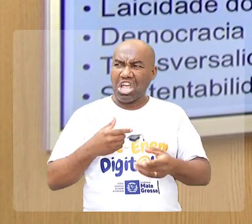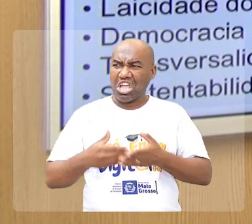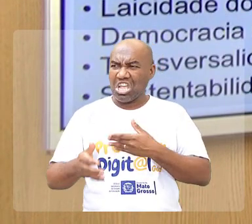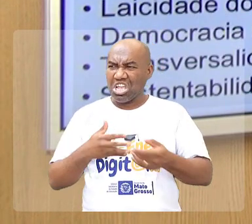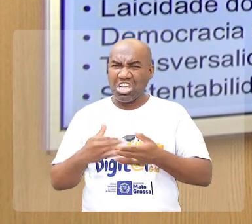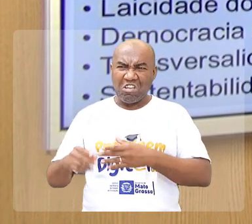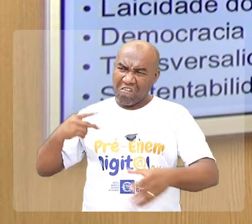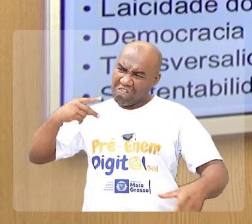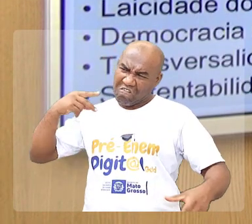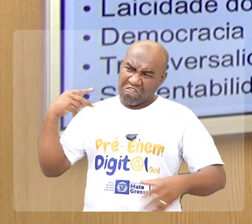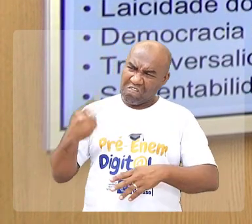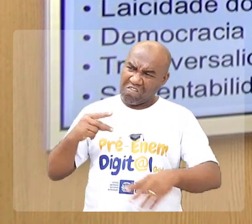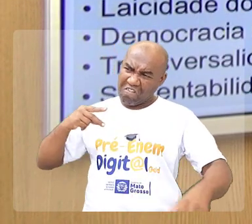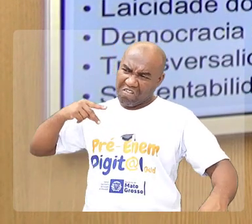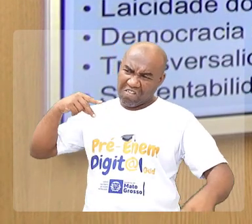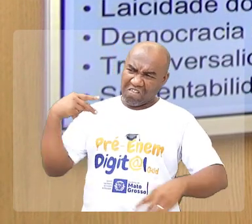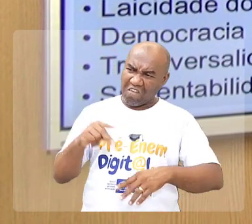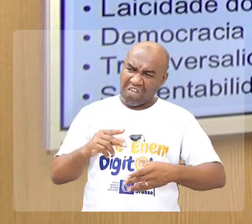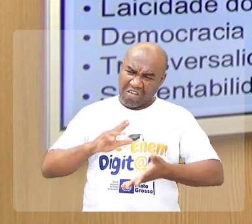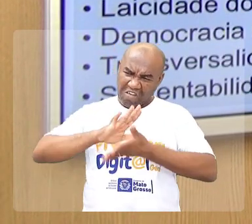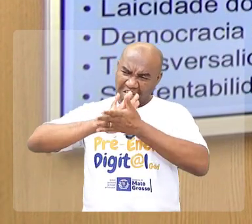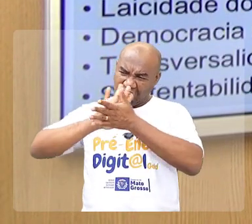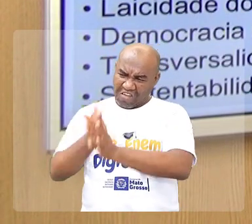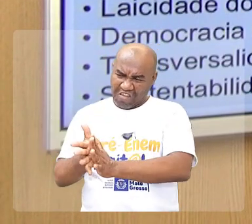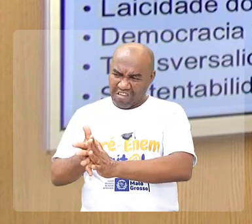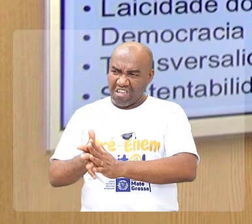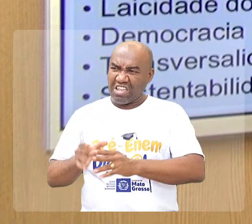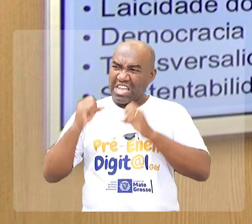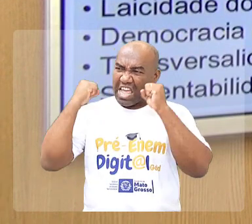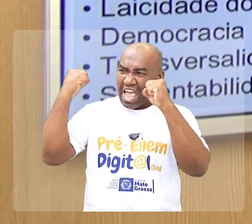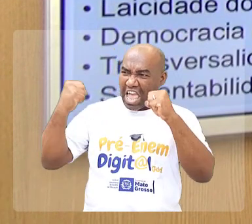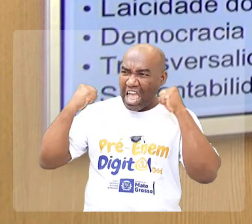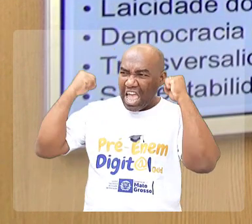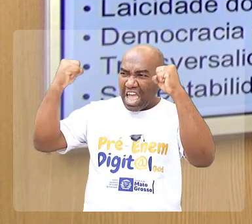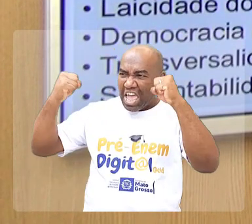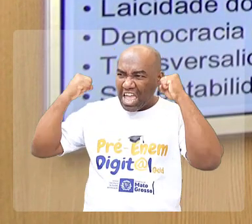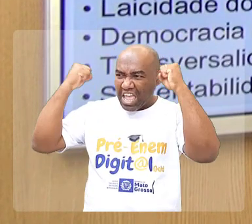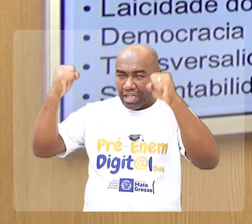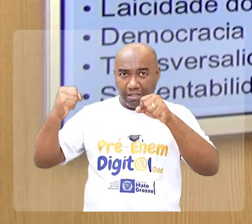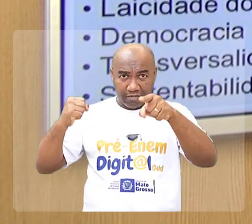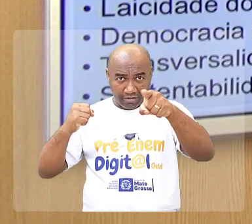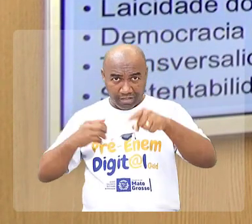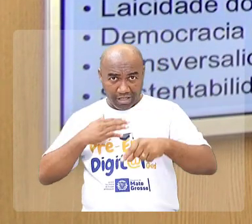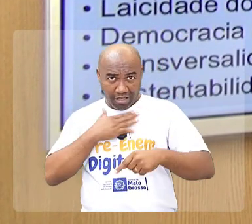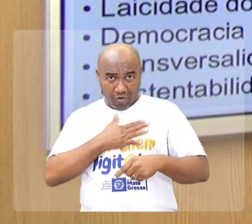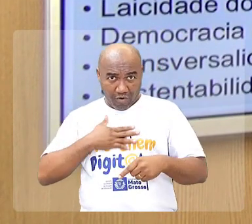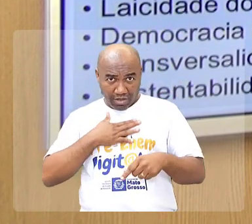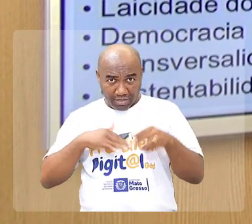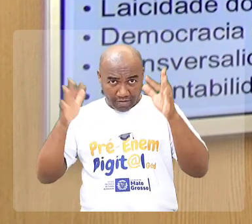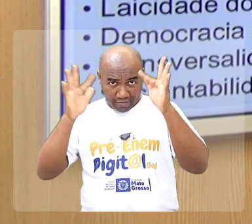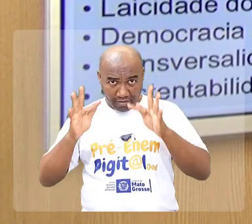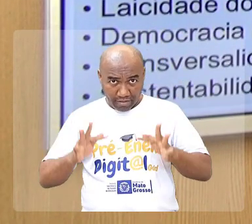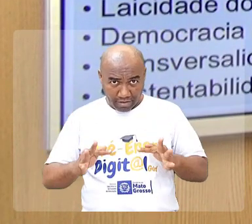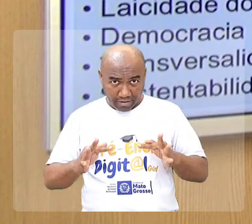apanhe, castigo físico. Isso fere os direitos humanos, tá bom? Então, vamos lá.